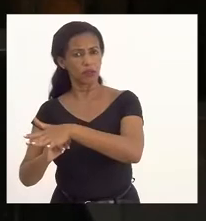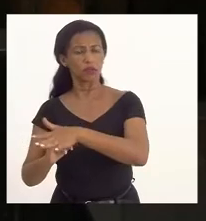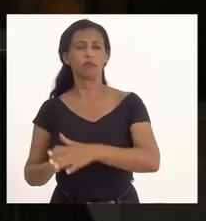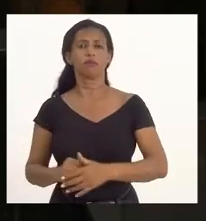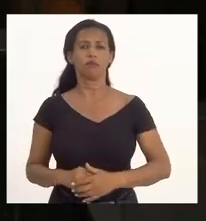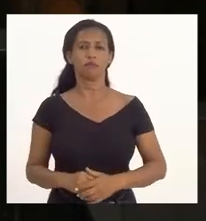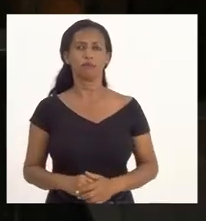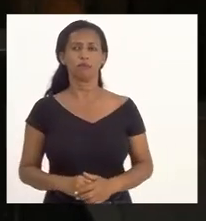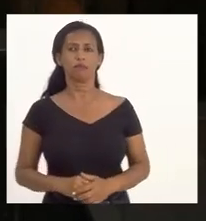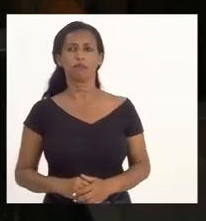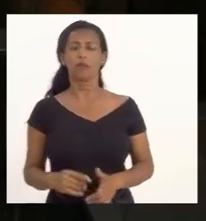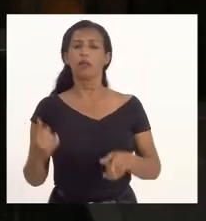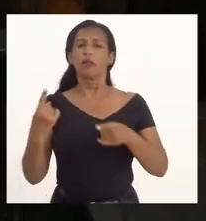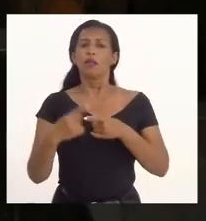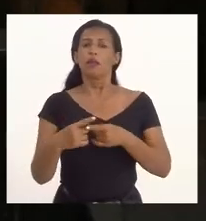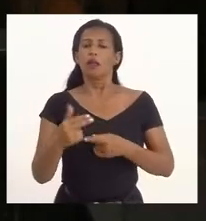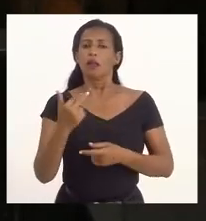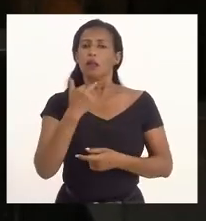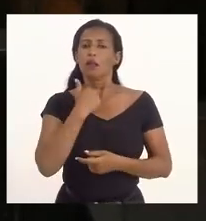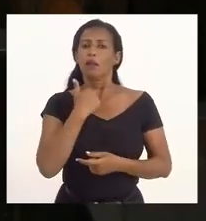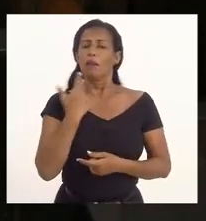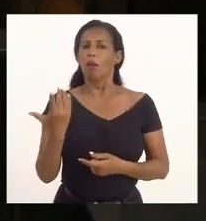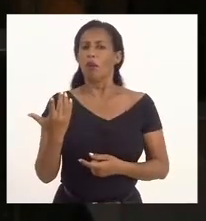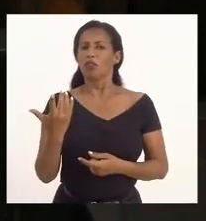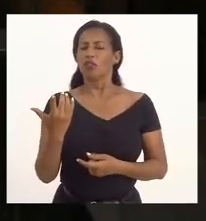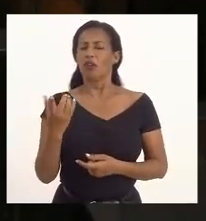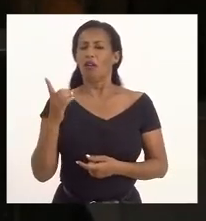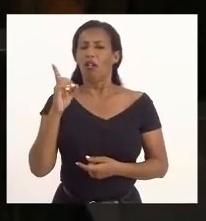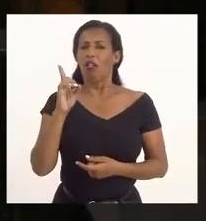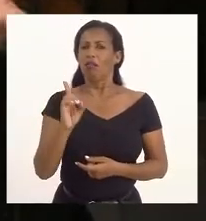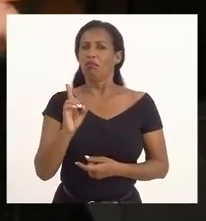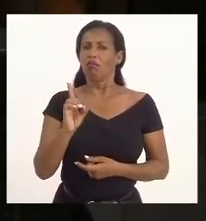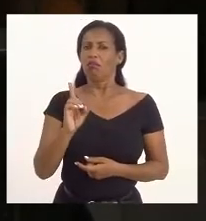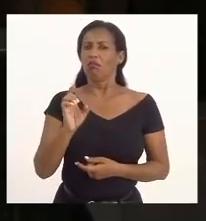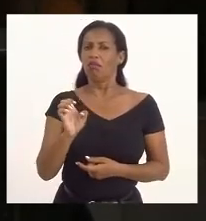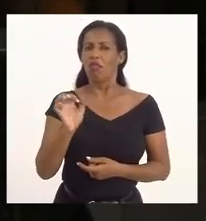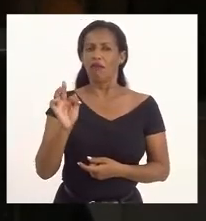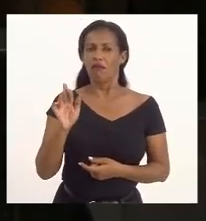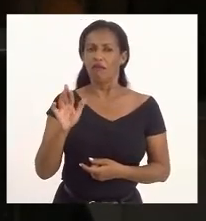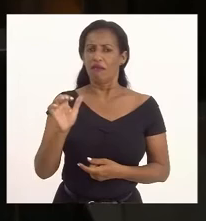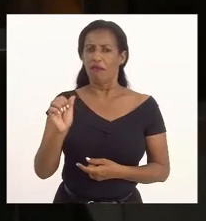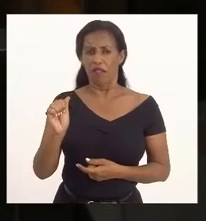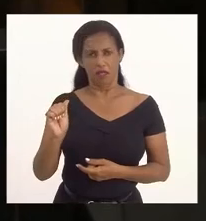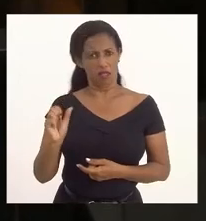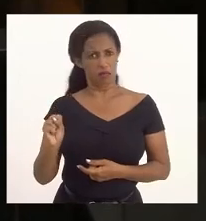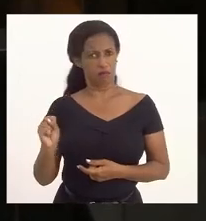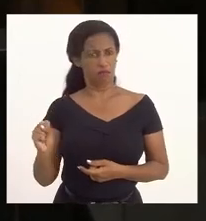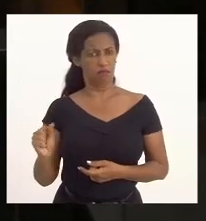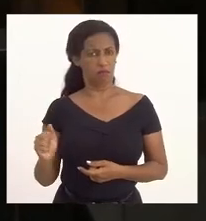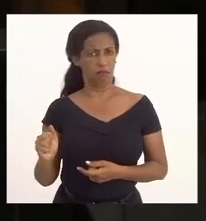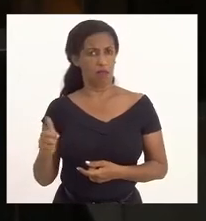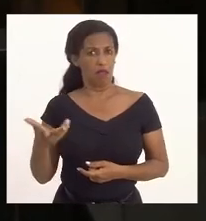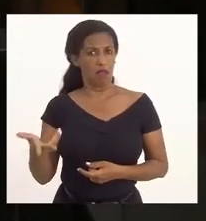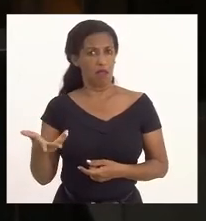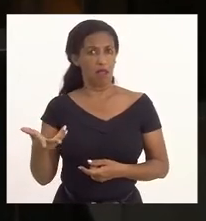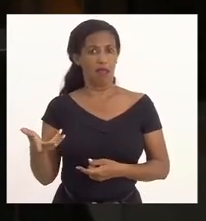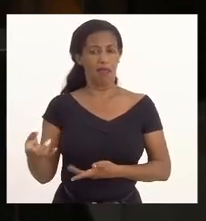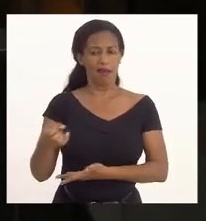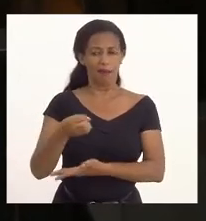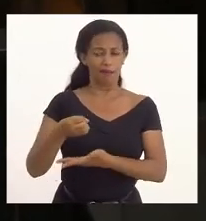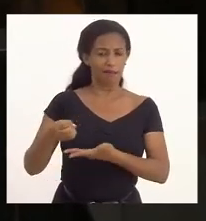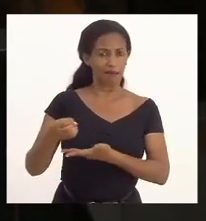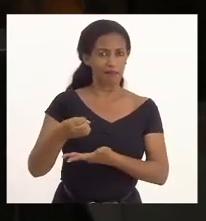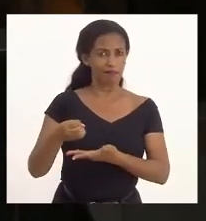instituições, por que não poderia a defesa? Esse é o princípio basilar do contraditório. Então,